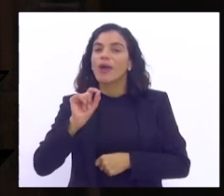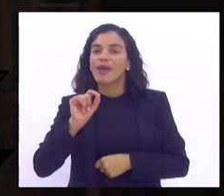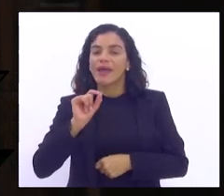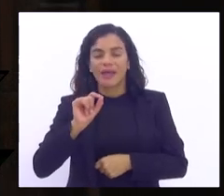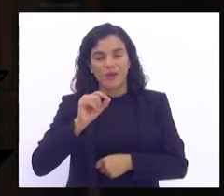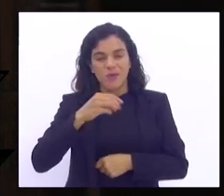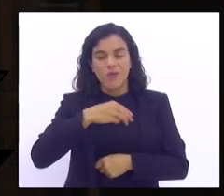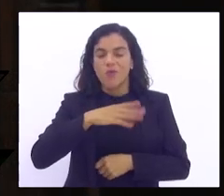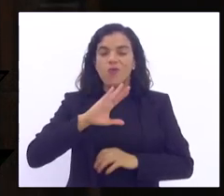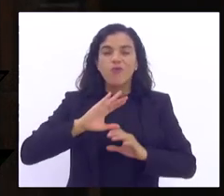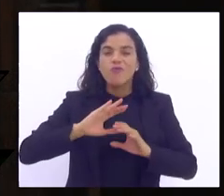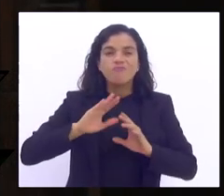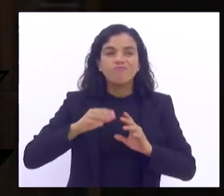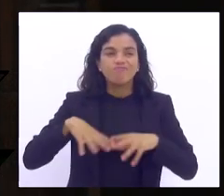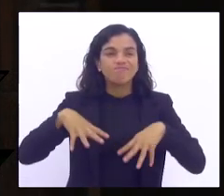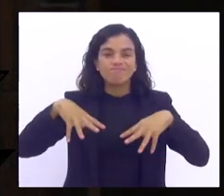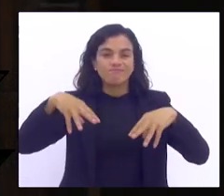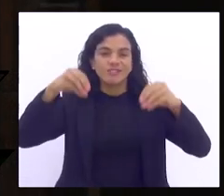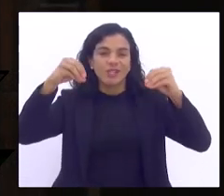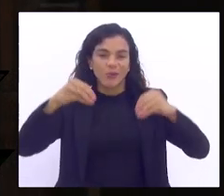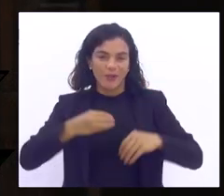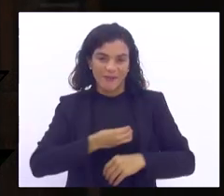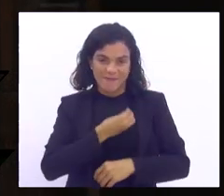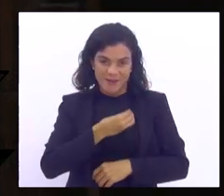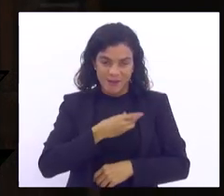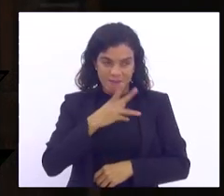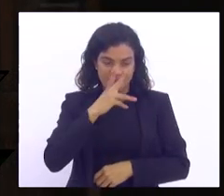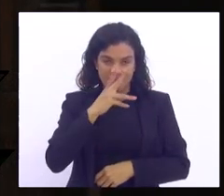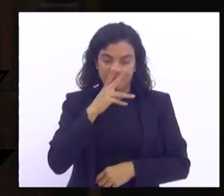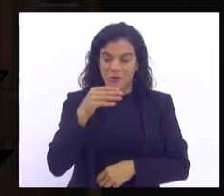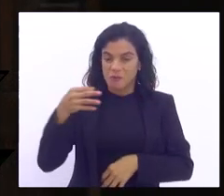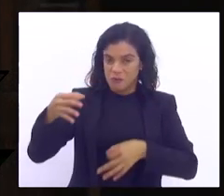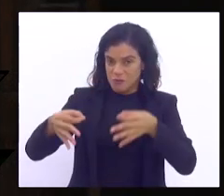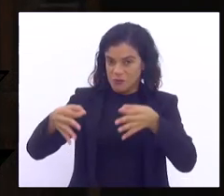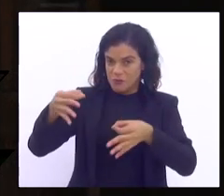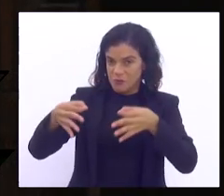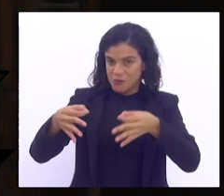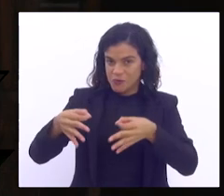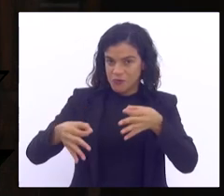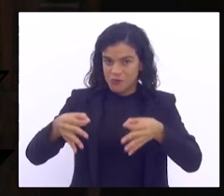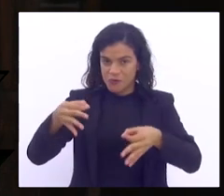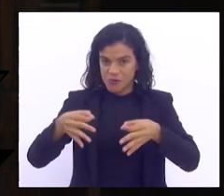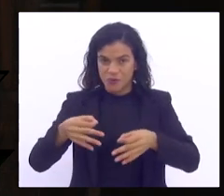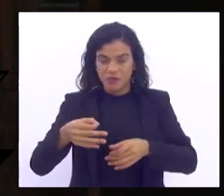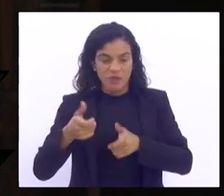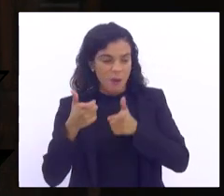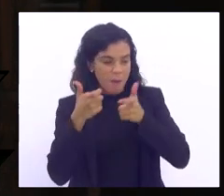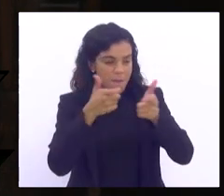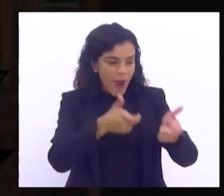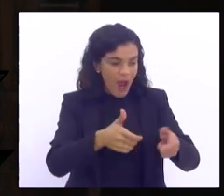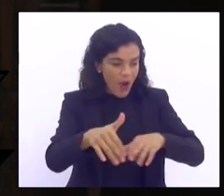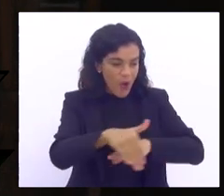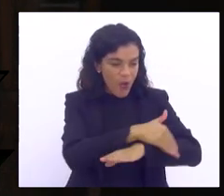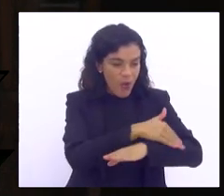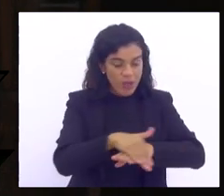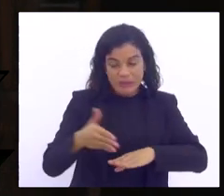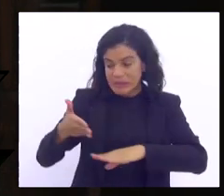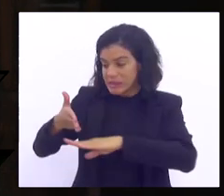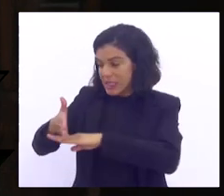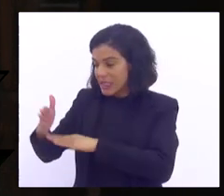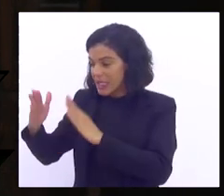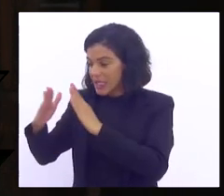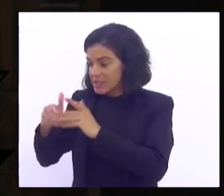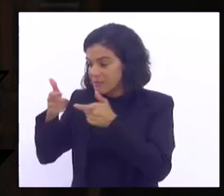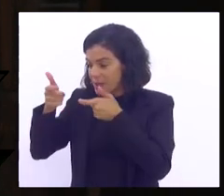né? Os juízes, por exemplo, um juiz estava me falando: ó, se fulano assalta na rua, mas se entra dentro de casa